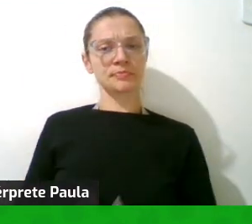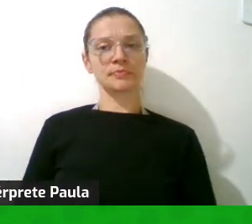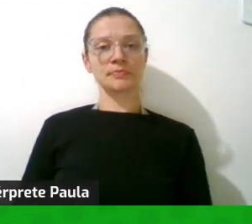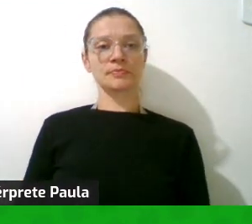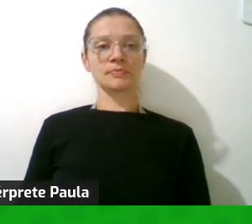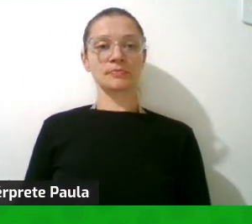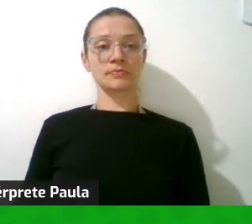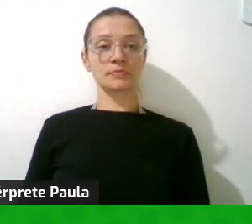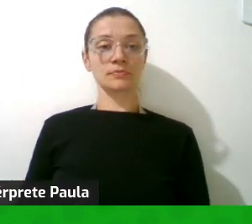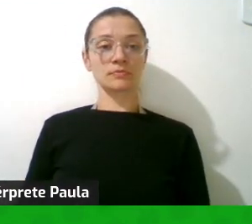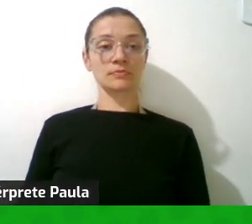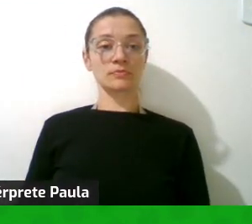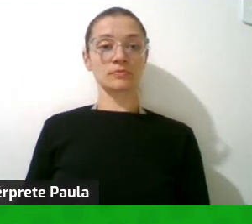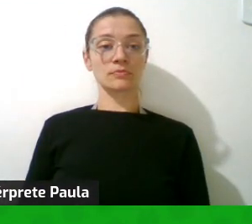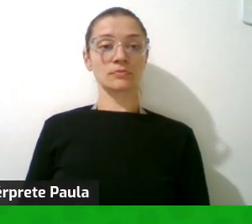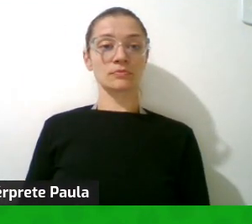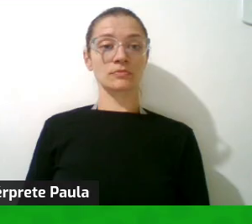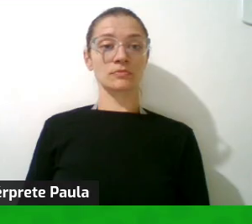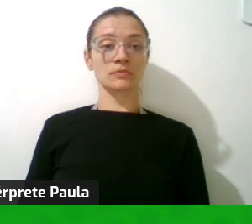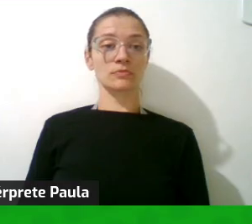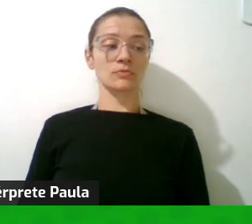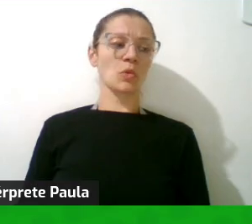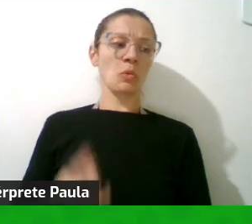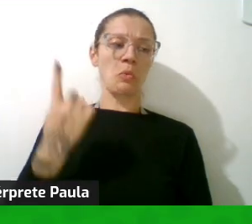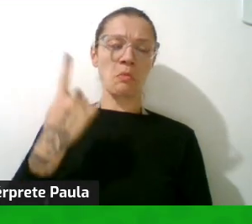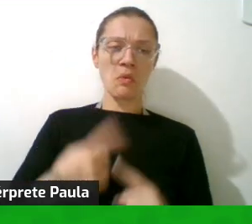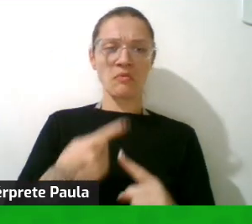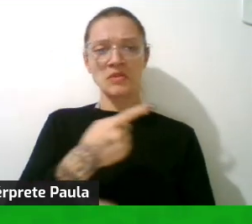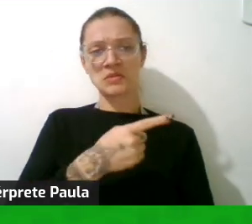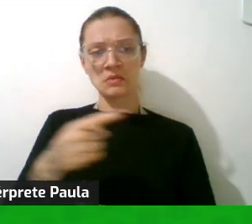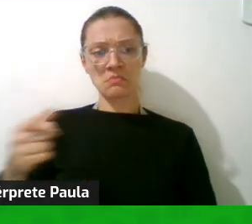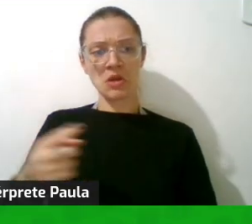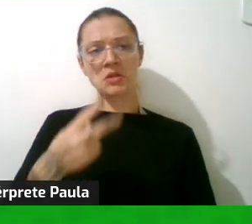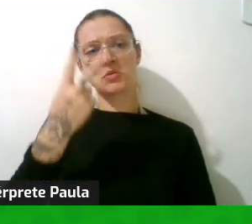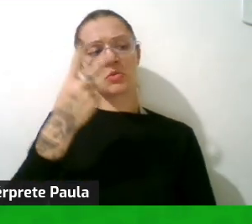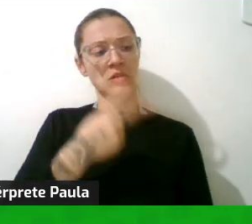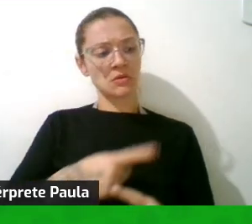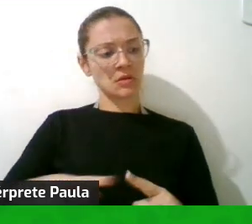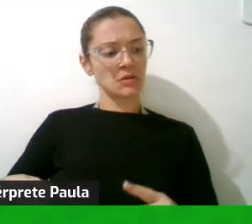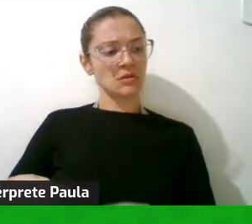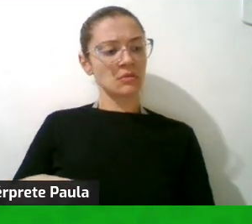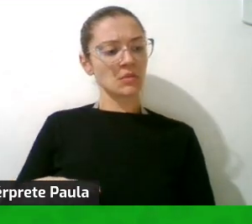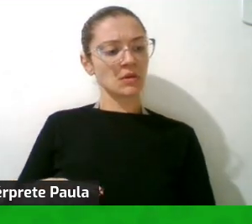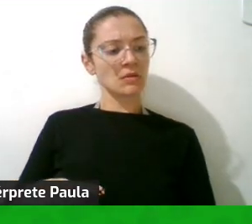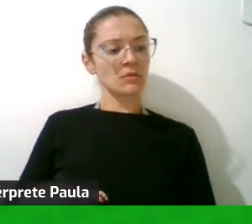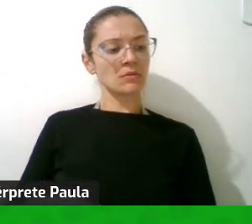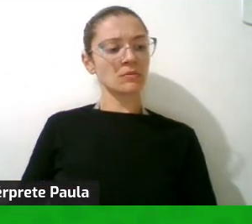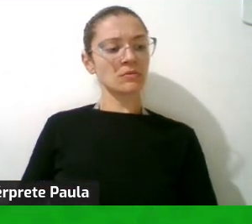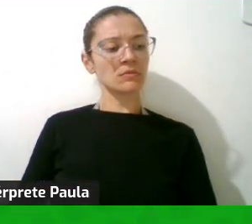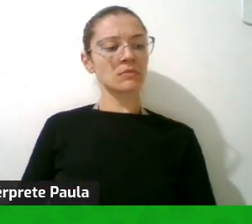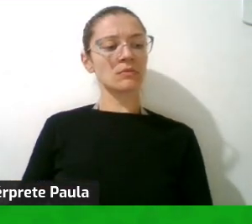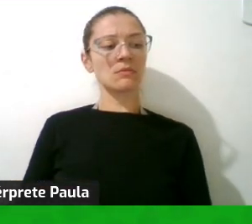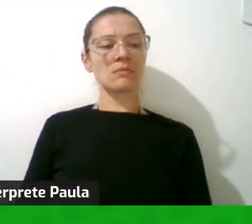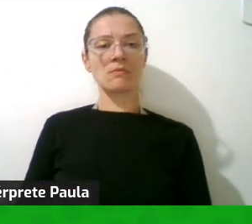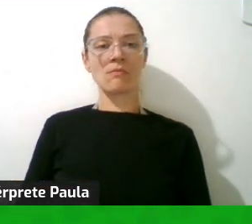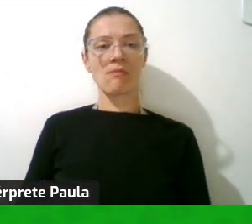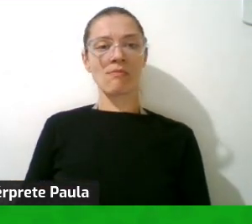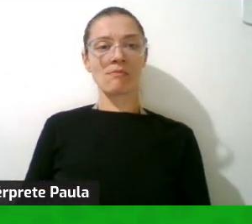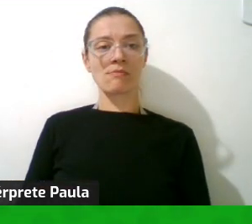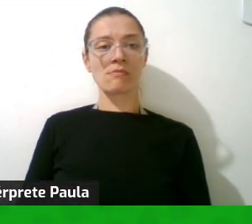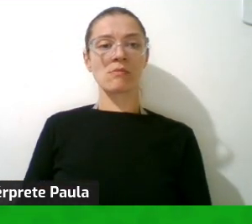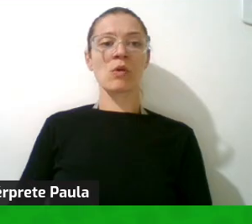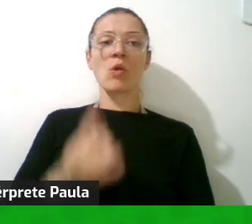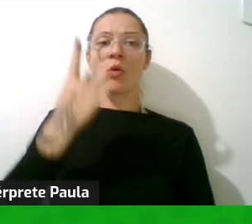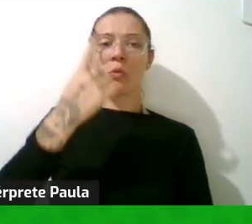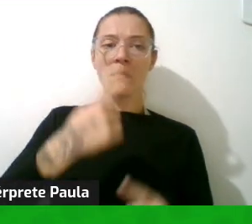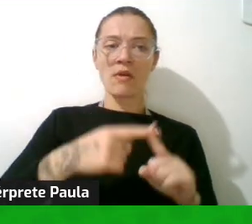No começo, às vezes, motiva um pouco mais fazer 1 vez por semana, 2 vezes por semana, que daí você vai sempre estar acompanhando como que tá. Mas normalmente você consegue ali 1 vez por mês,